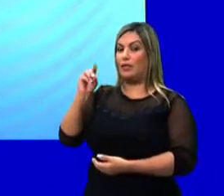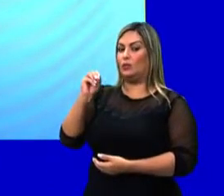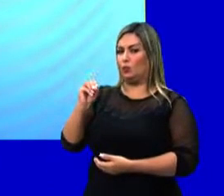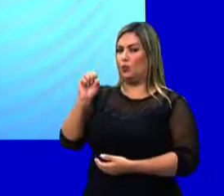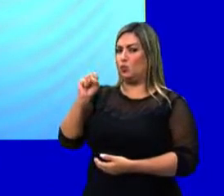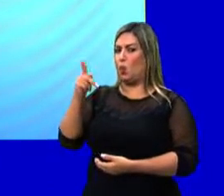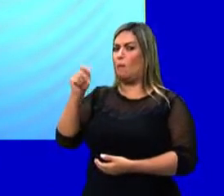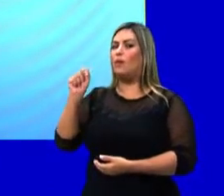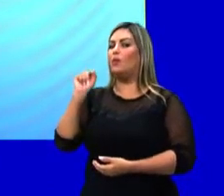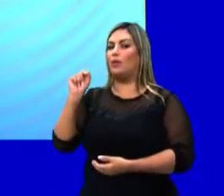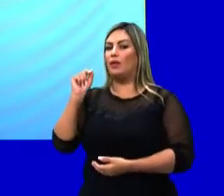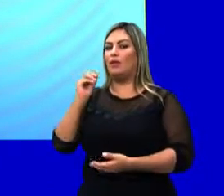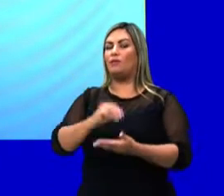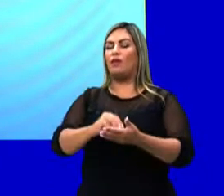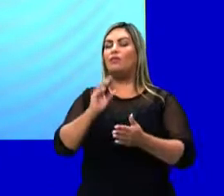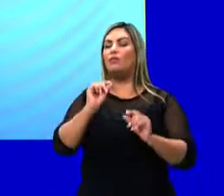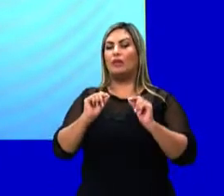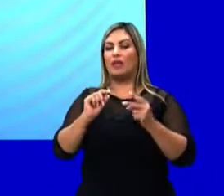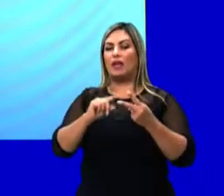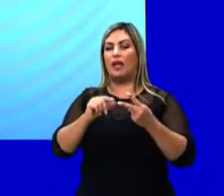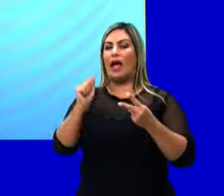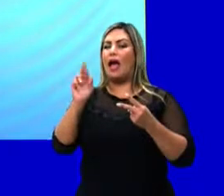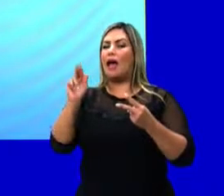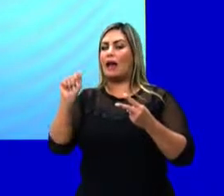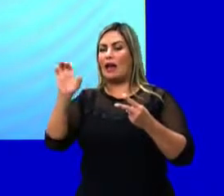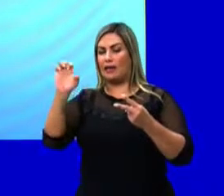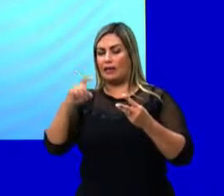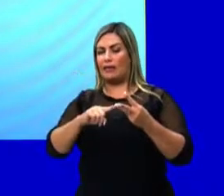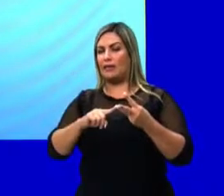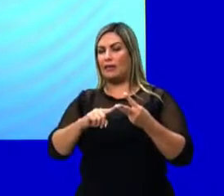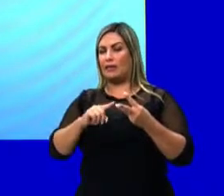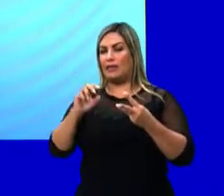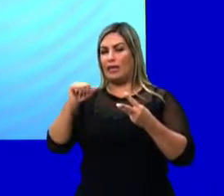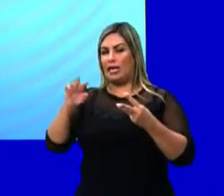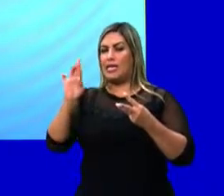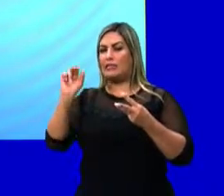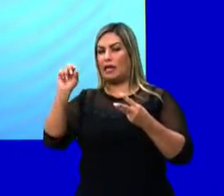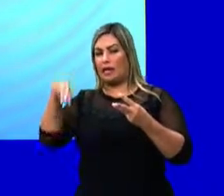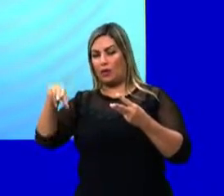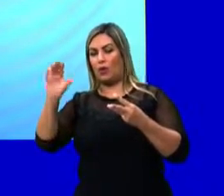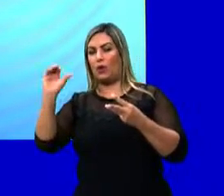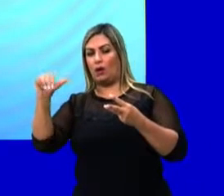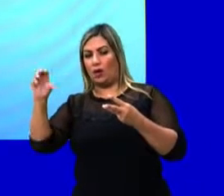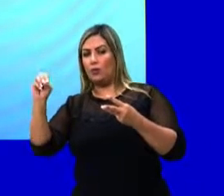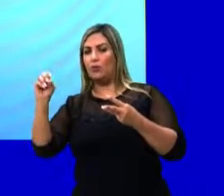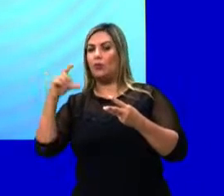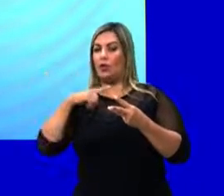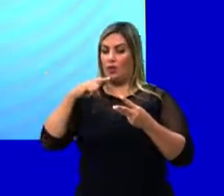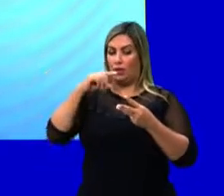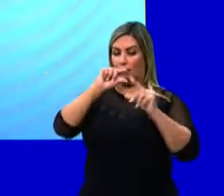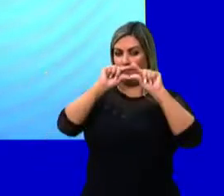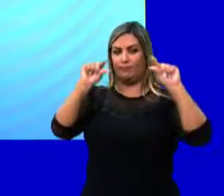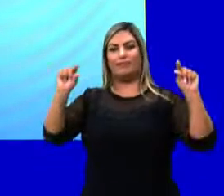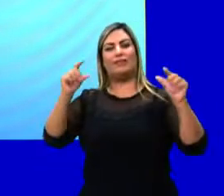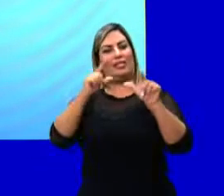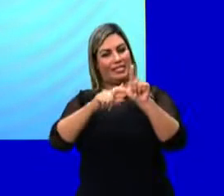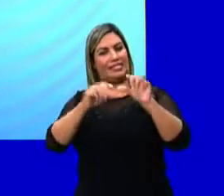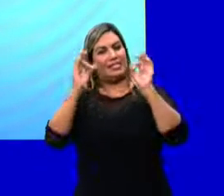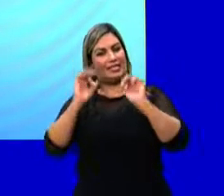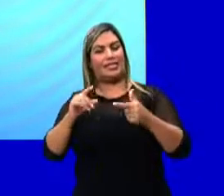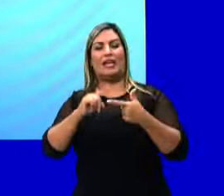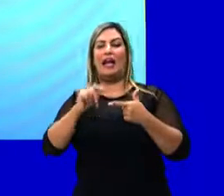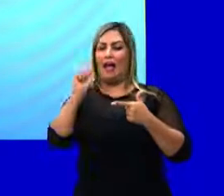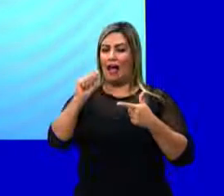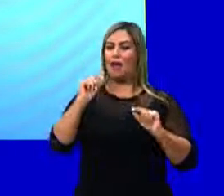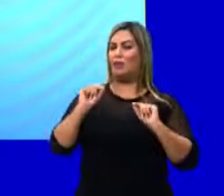sopa, quando falamos de Araque e entraram pelo cano, nessas sentenças nós vamos